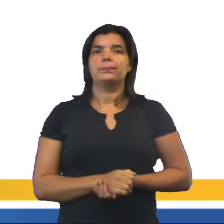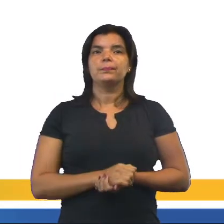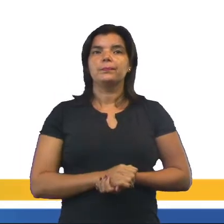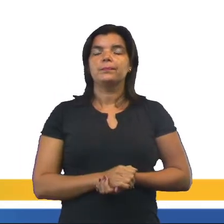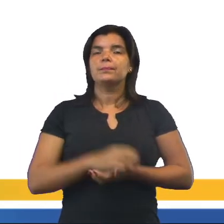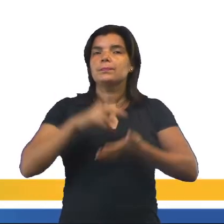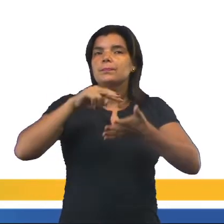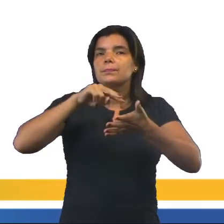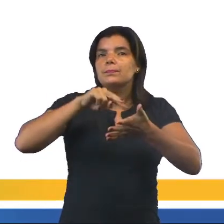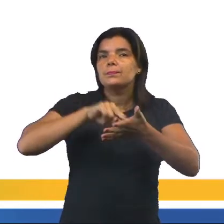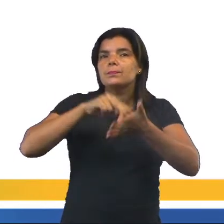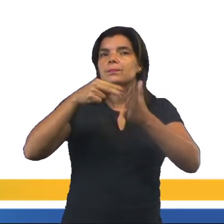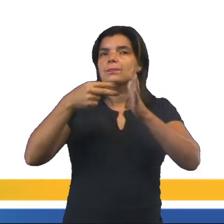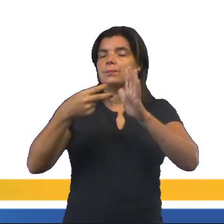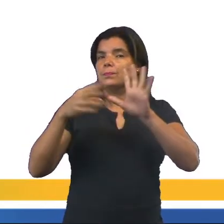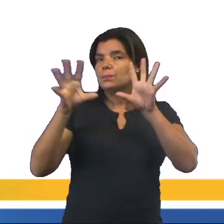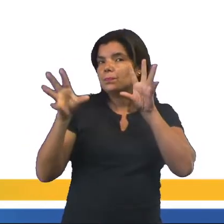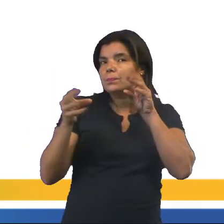x.